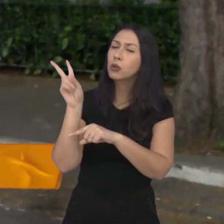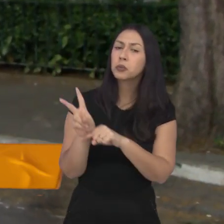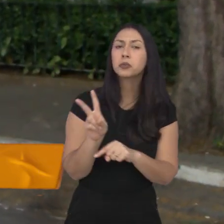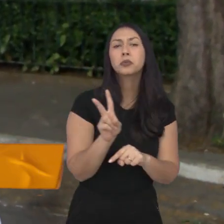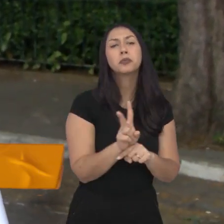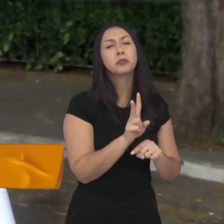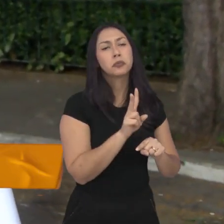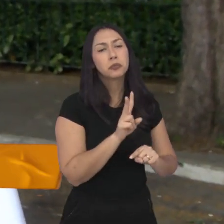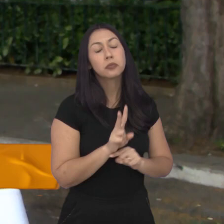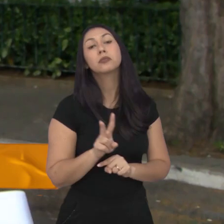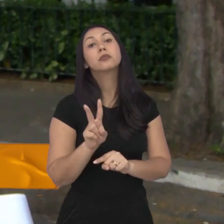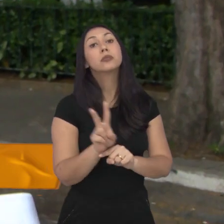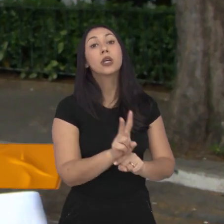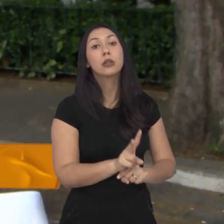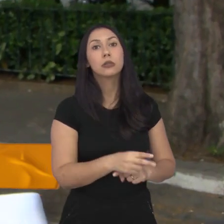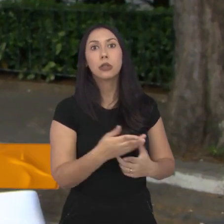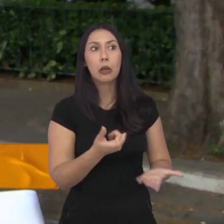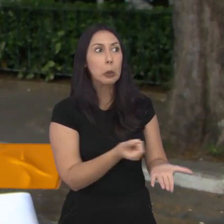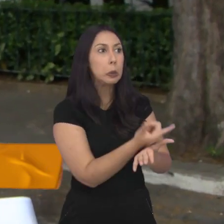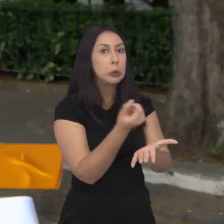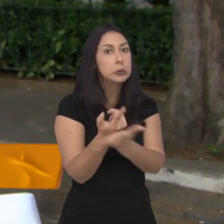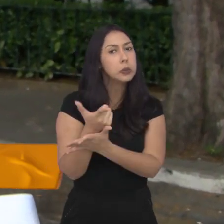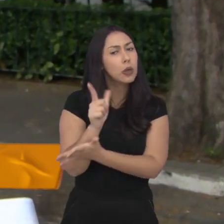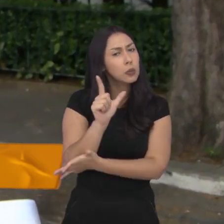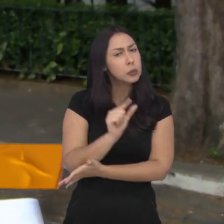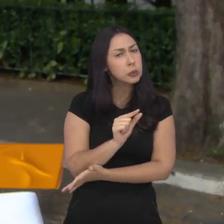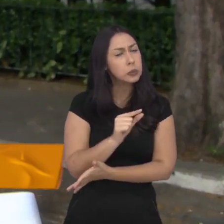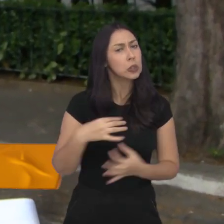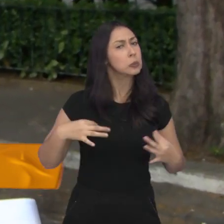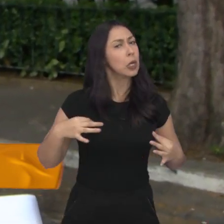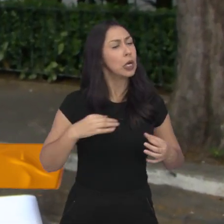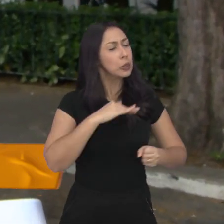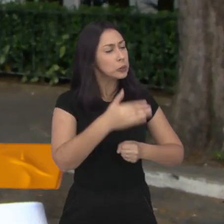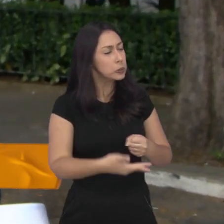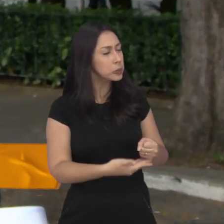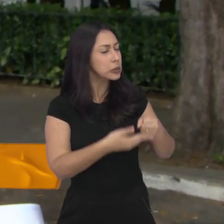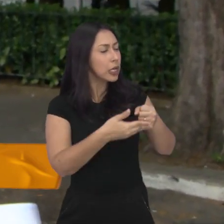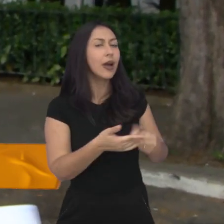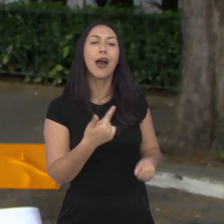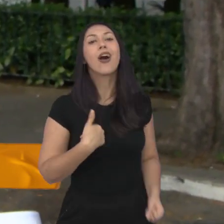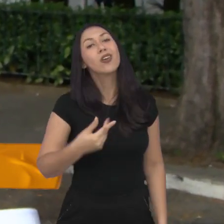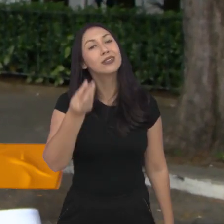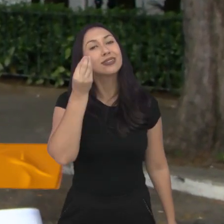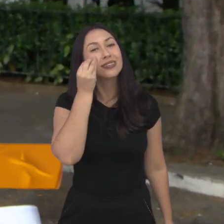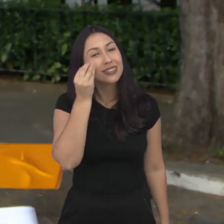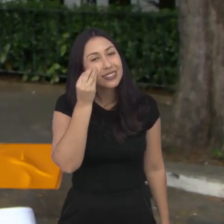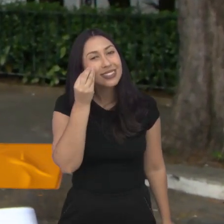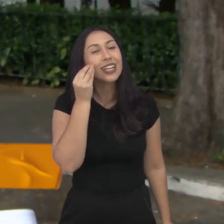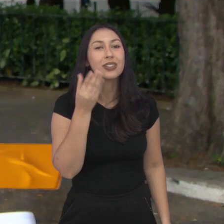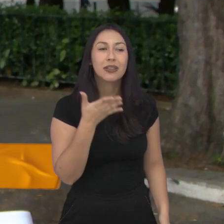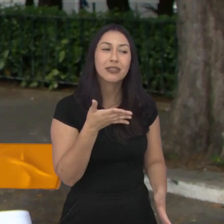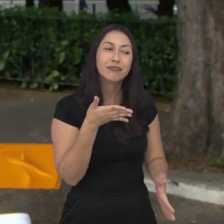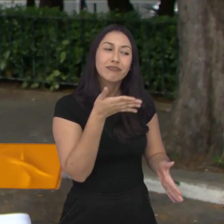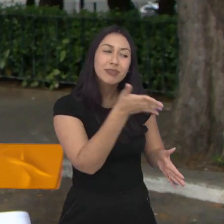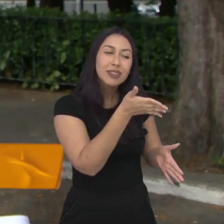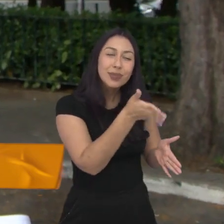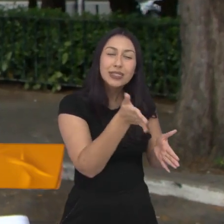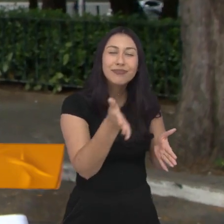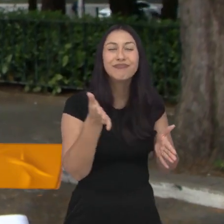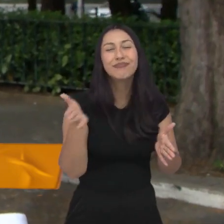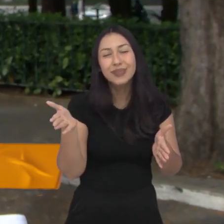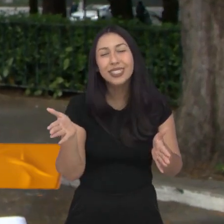o planeta, consumo consciente, moda sustentável. Eu busco muito por essas